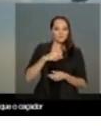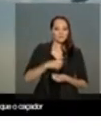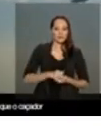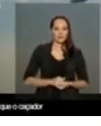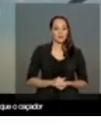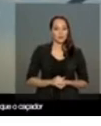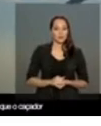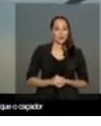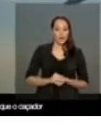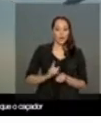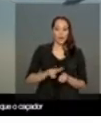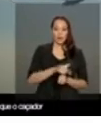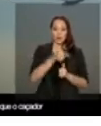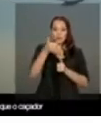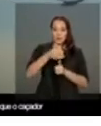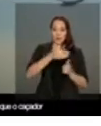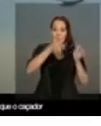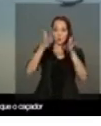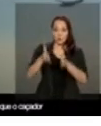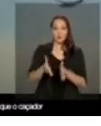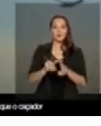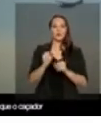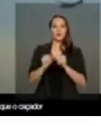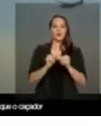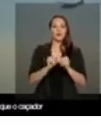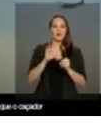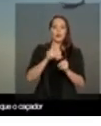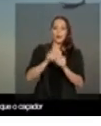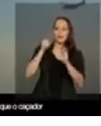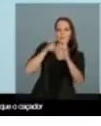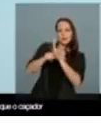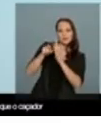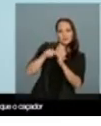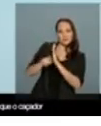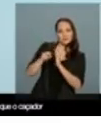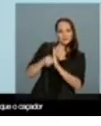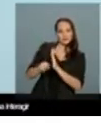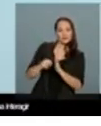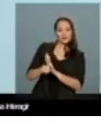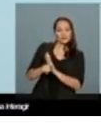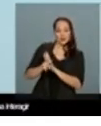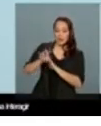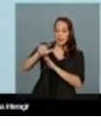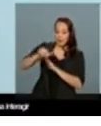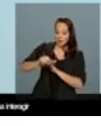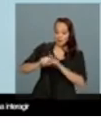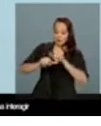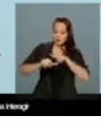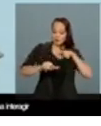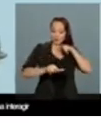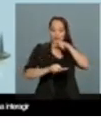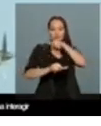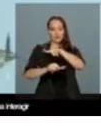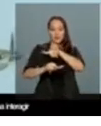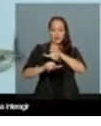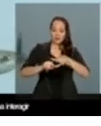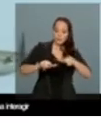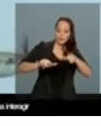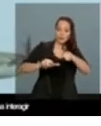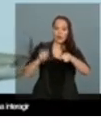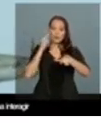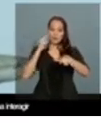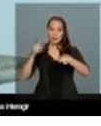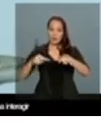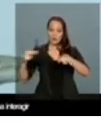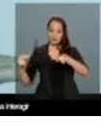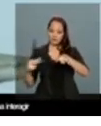A segunda medida de averiguação é a interrogação, momento em que o caçador aparecerá para a aeronave interceptada